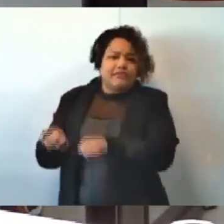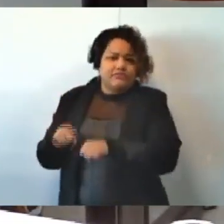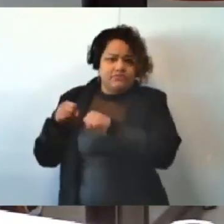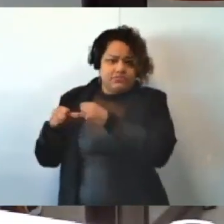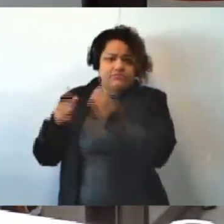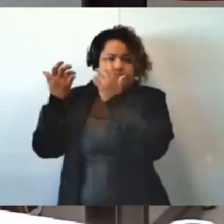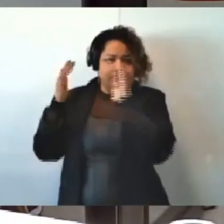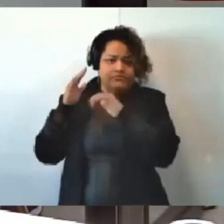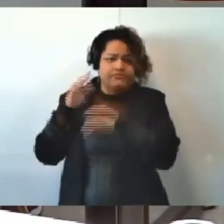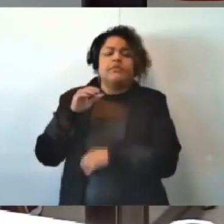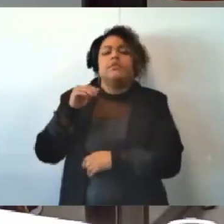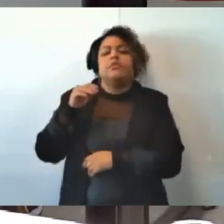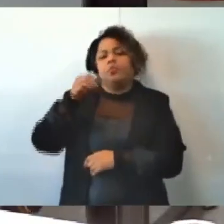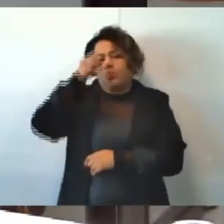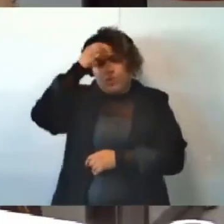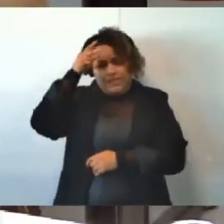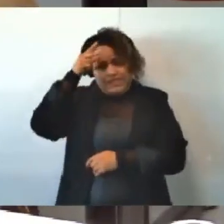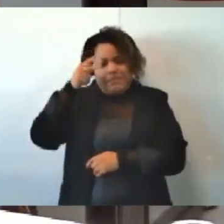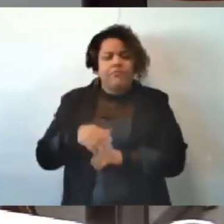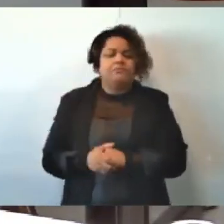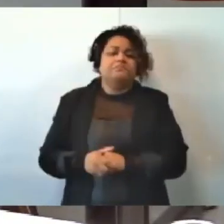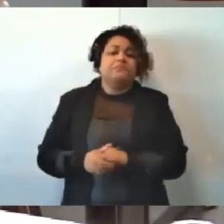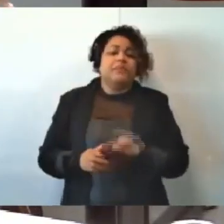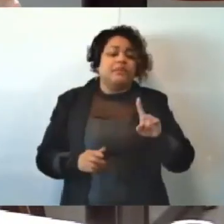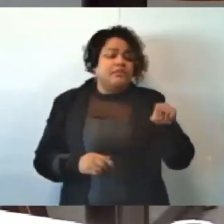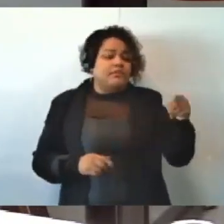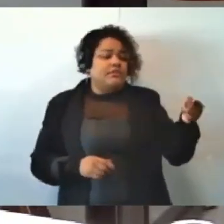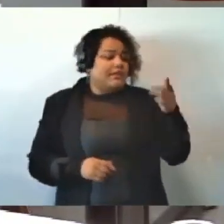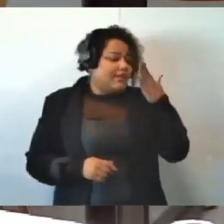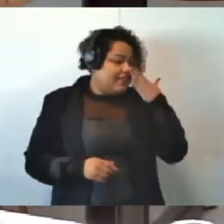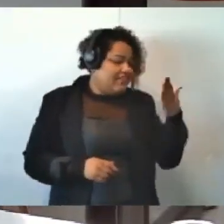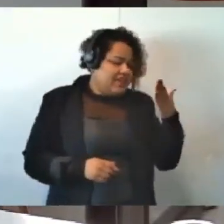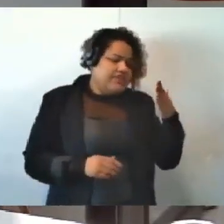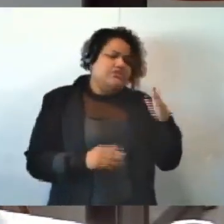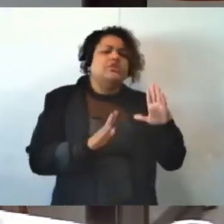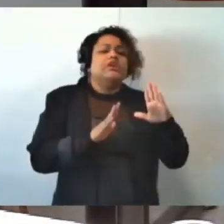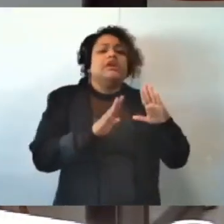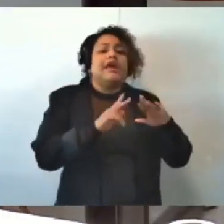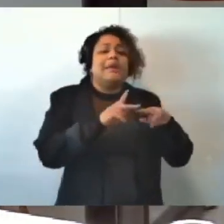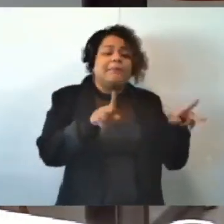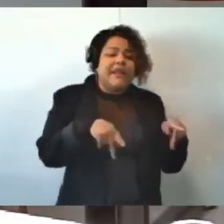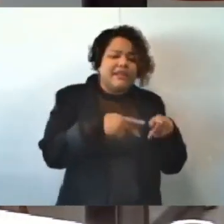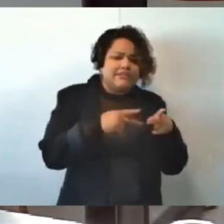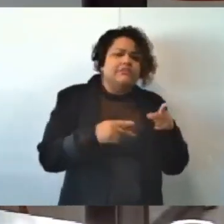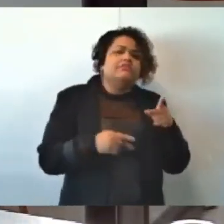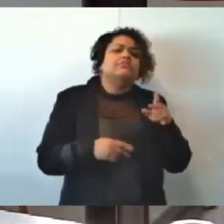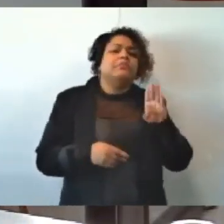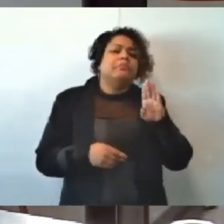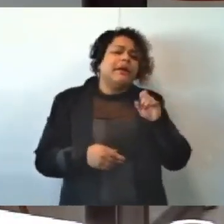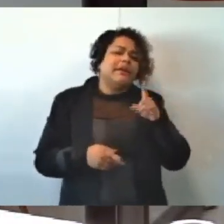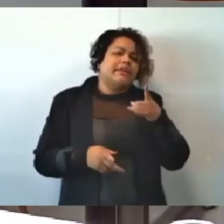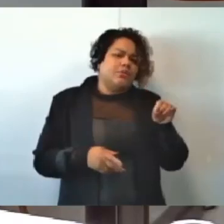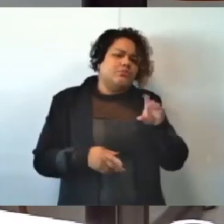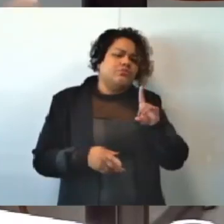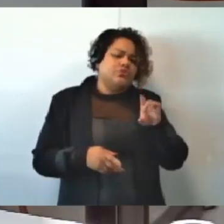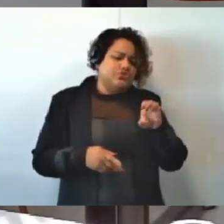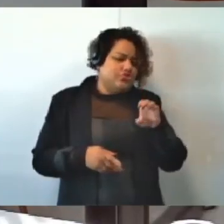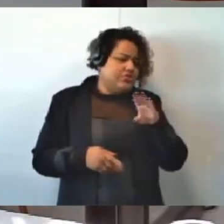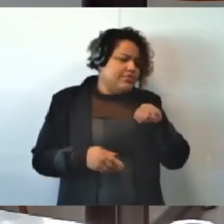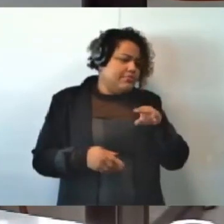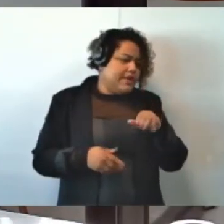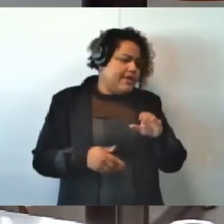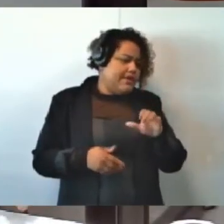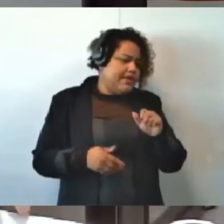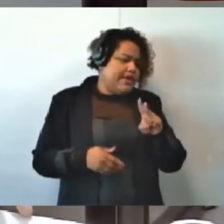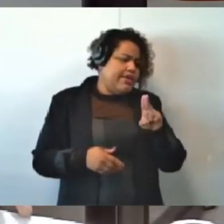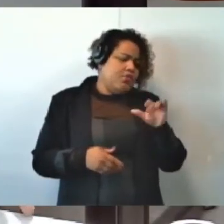de Macaúbas. Nós temos outra praça, que é a Negrão de Lima. Na verdade, o bairro Floresta ele é até